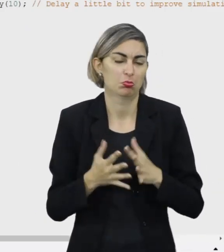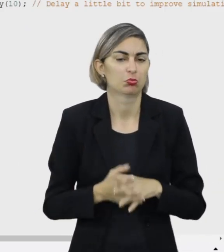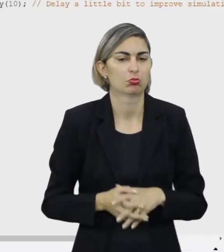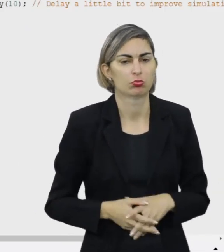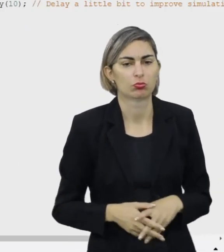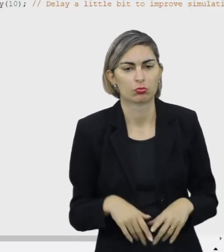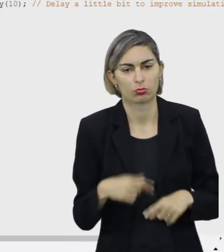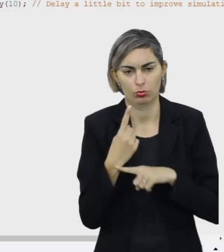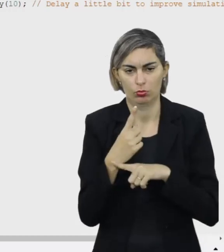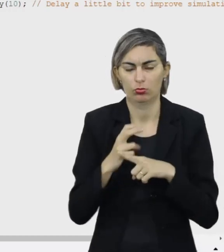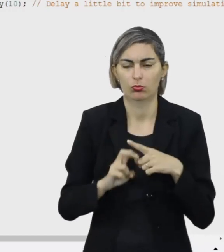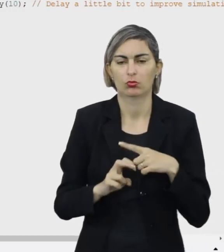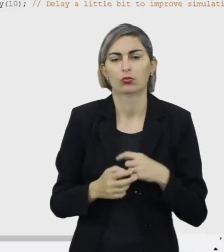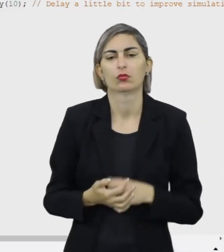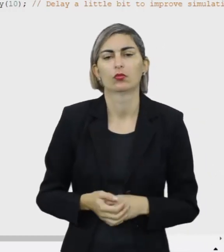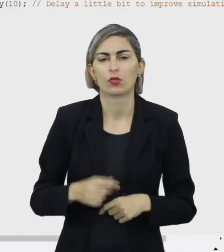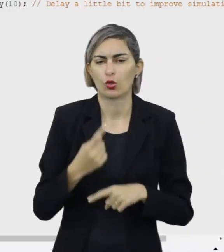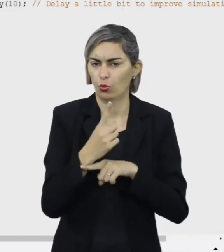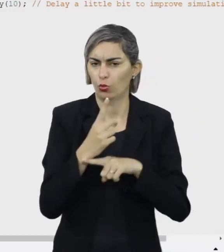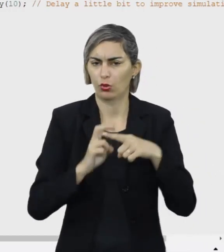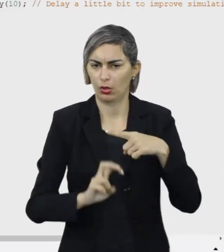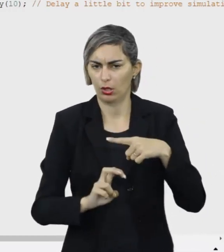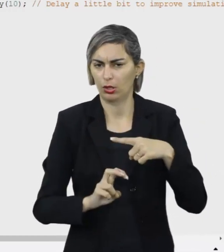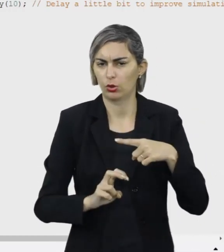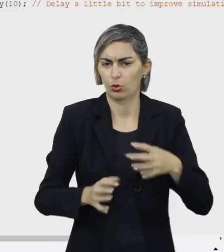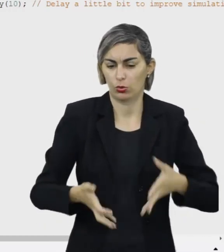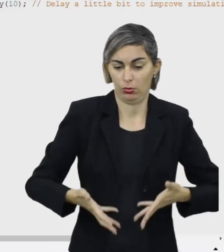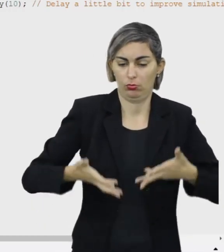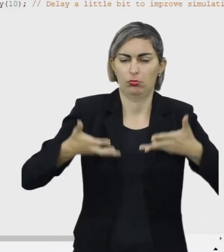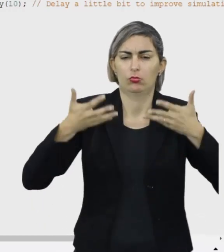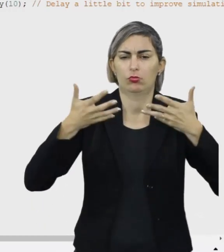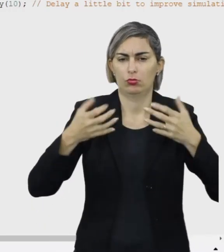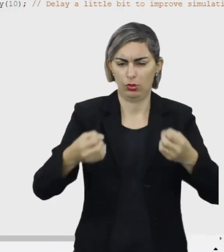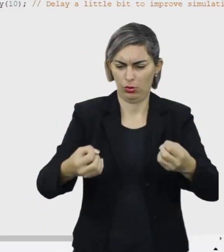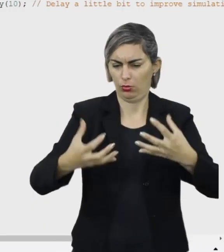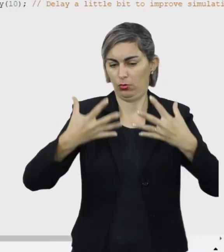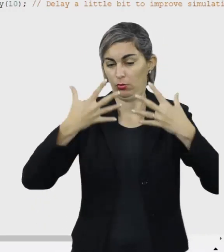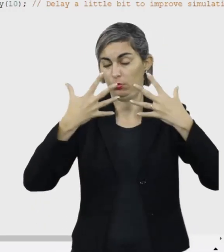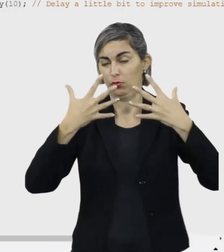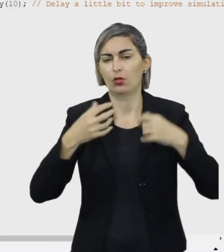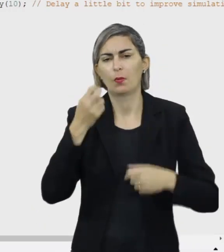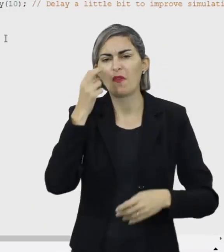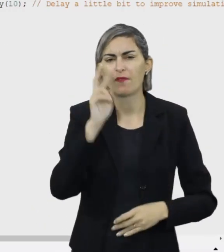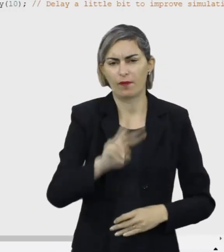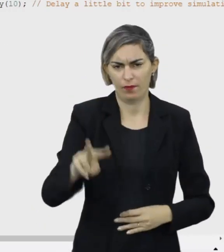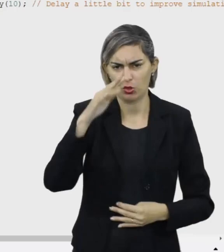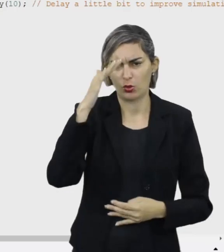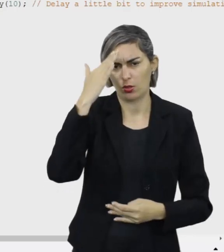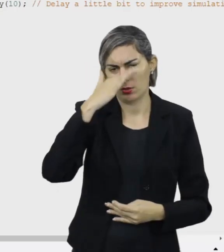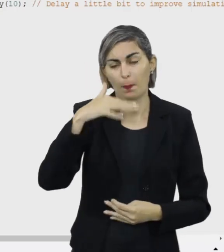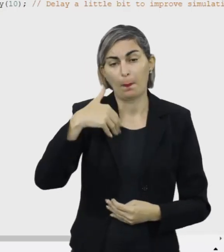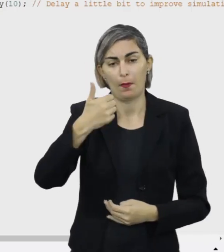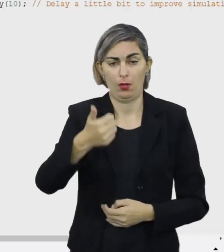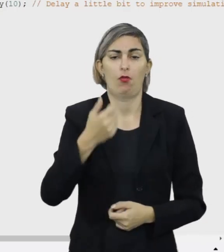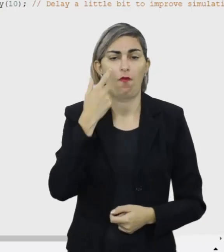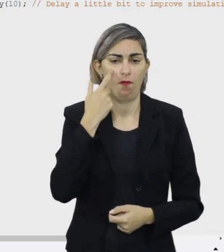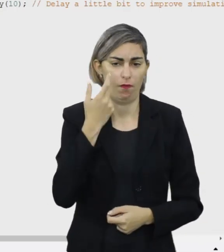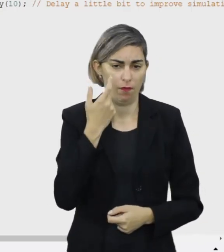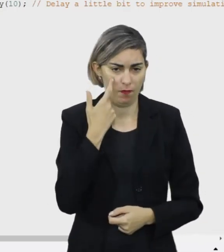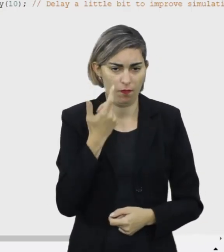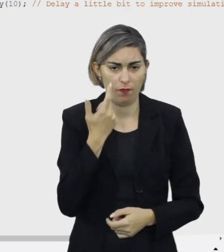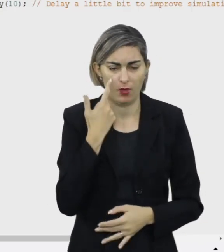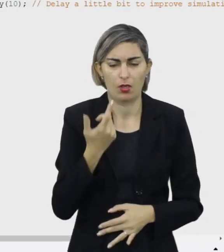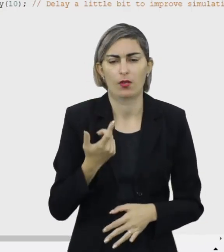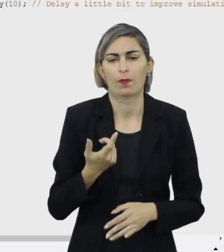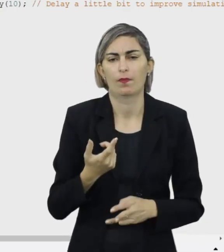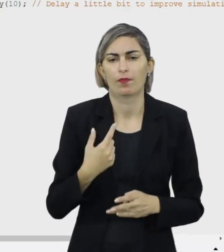né? Então, 1/5 da intensidade. Para a gente visualizar isso melhor, vamos fazer o seguinte: a gente já viu como é que faz isso?